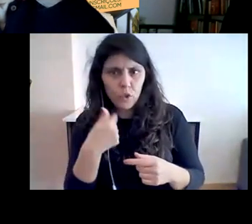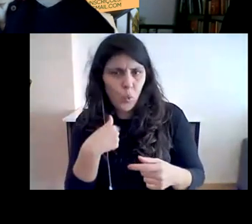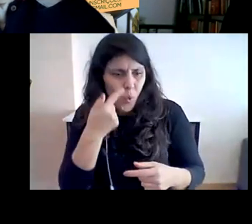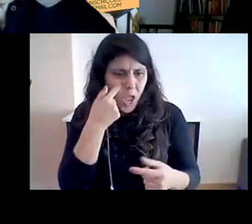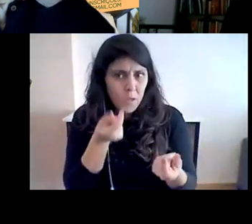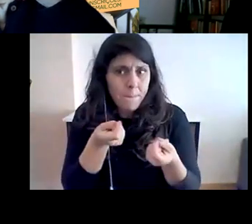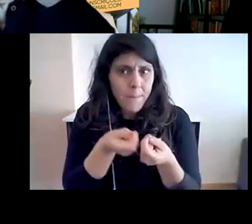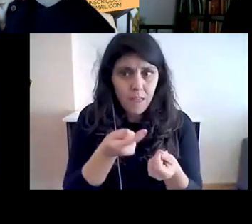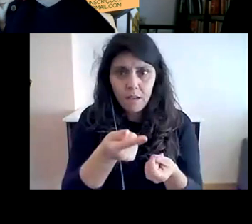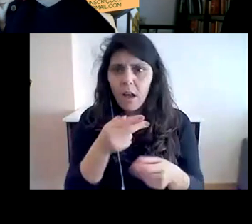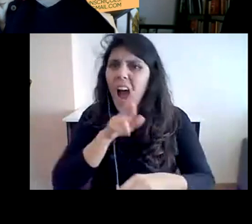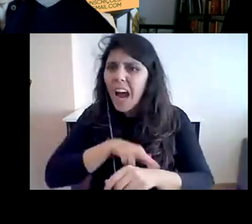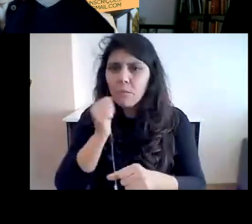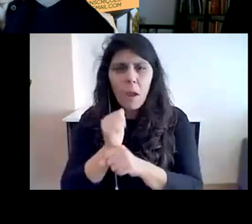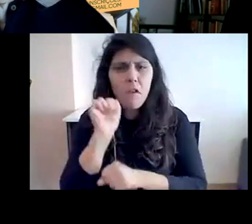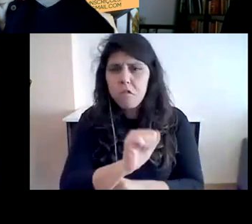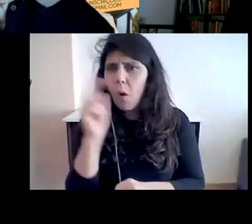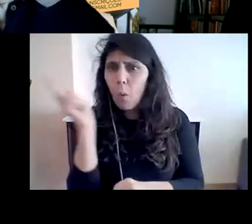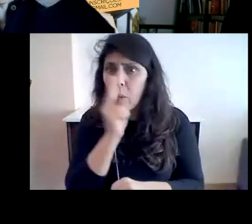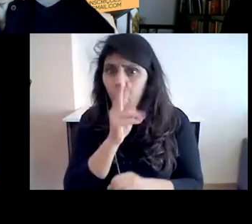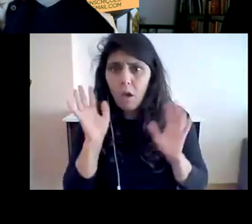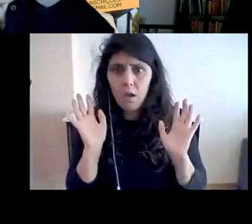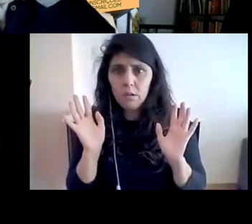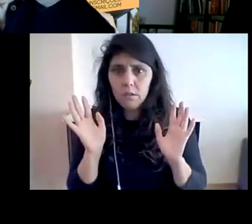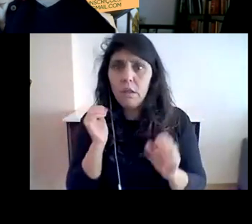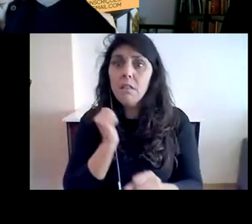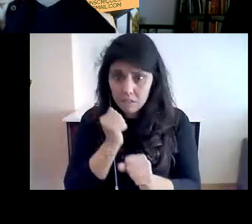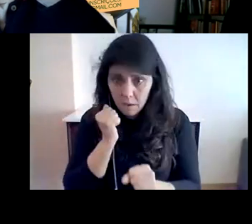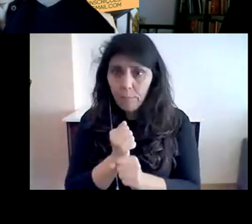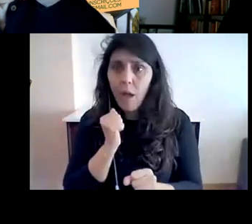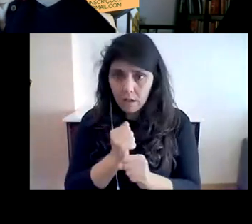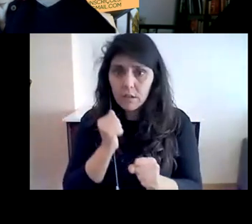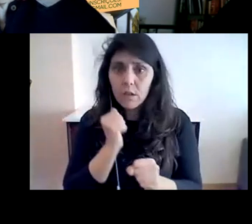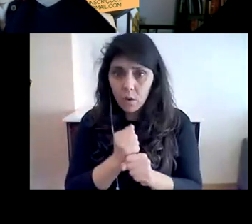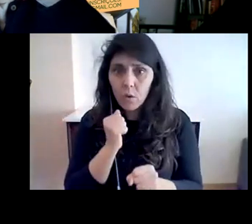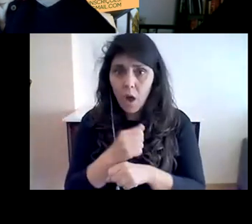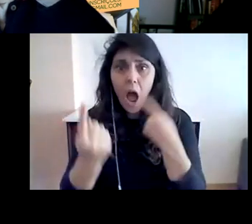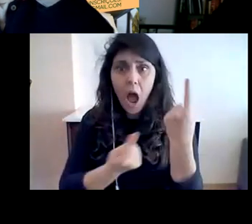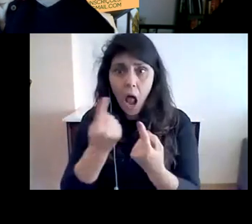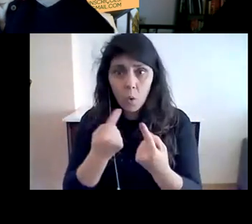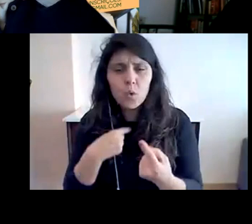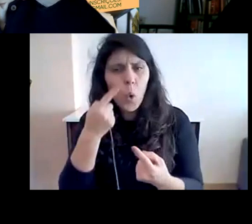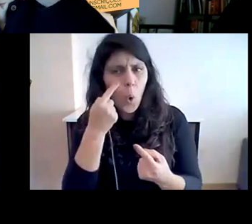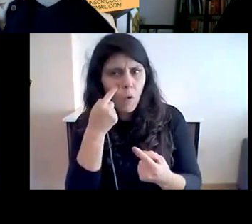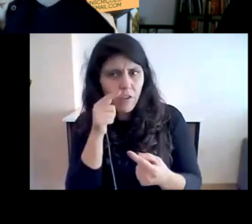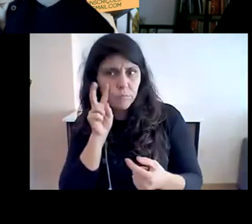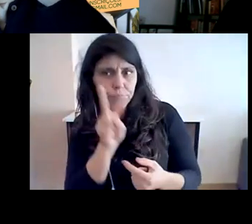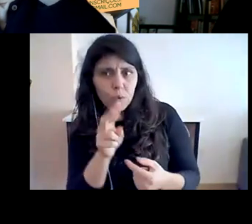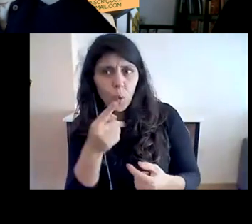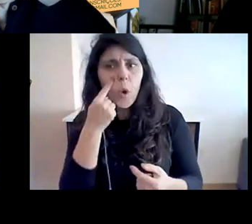um ritmo de trabalho absolutamente alucinante. Trabalham, alguns que eu acompanho de perto, que conheço,